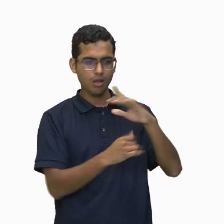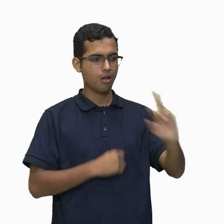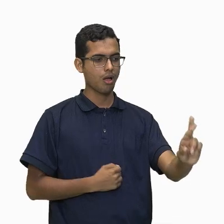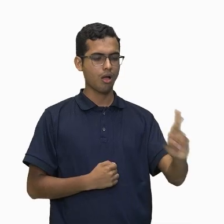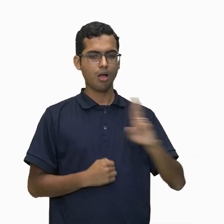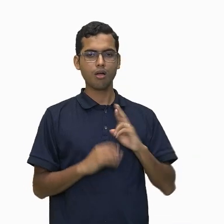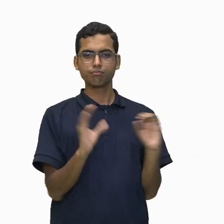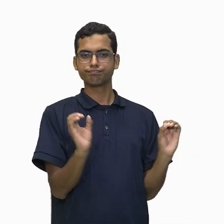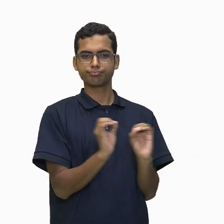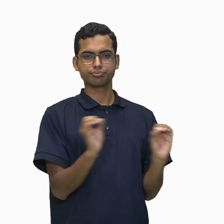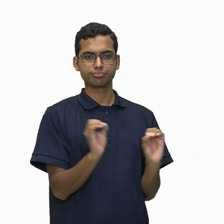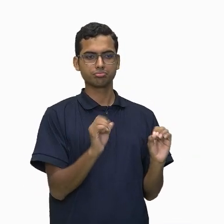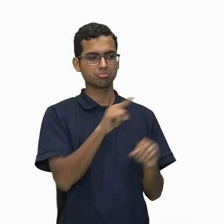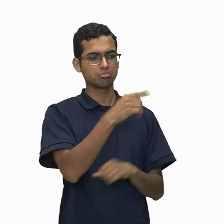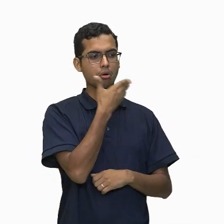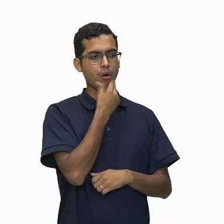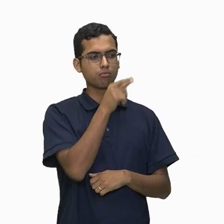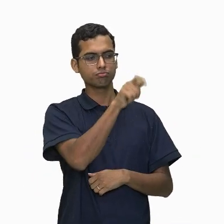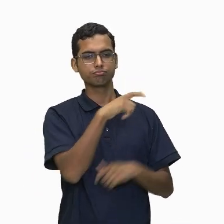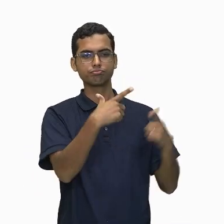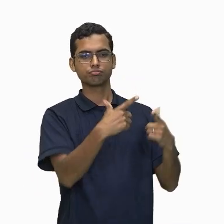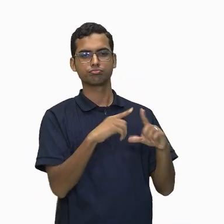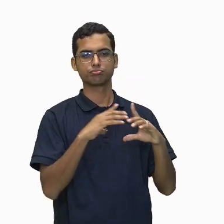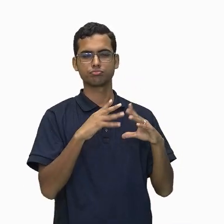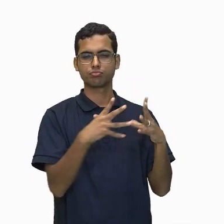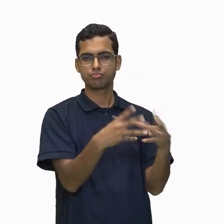ghosting, ok? Vamos para o próximo.